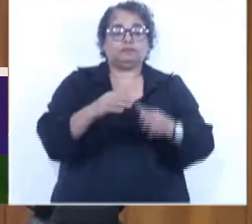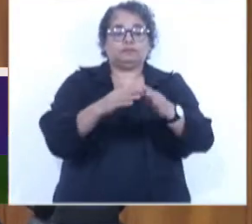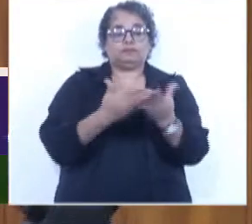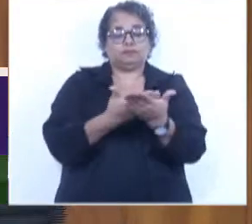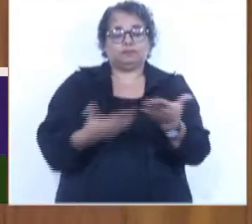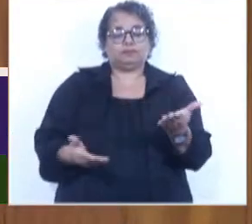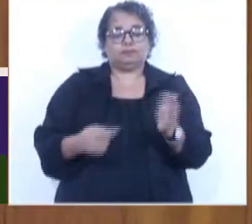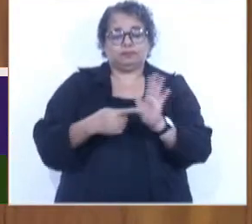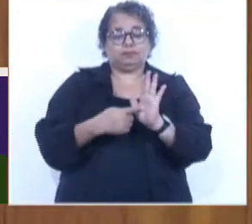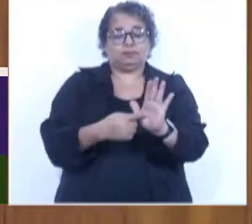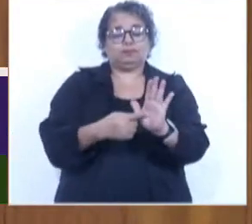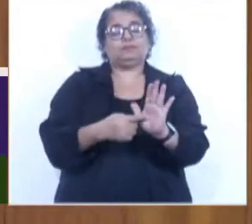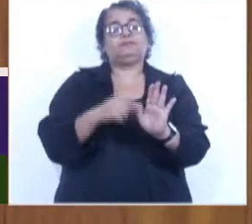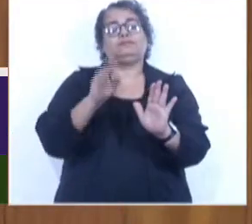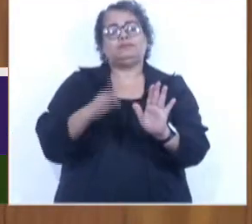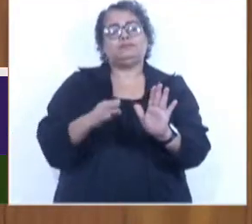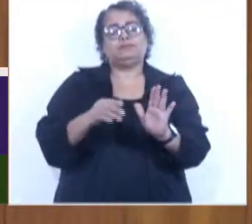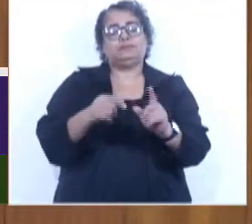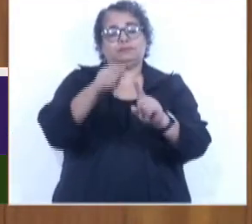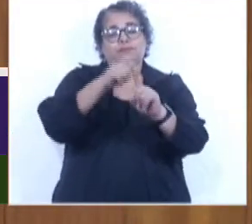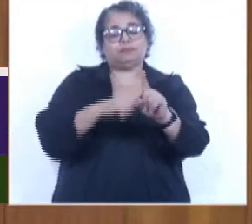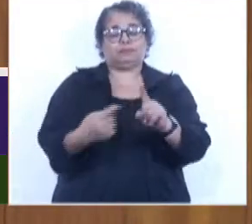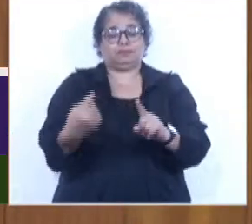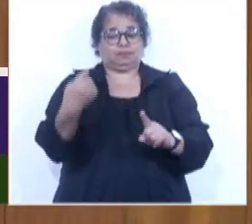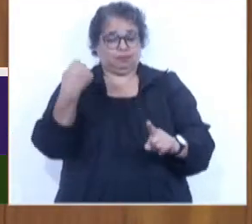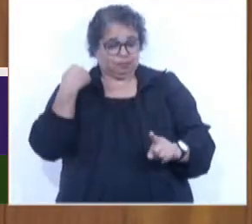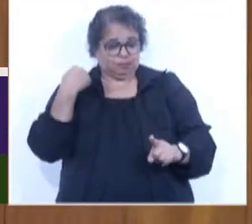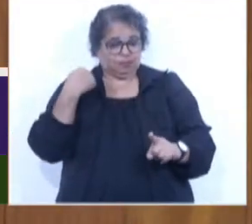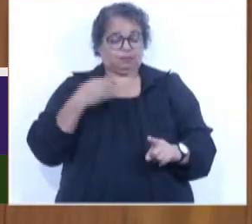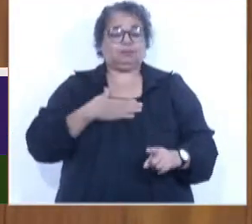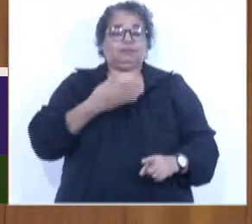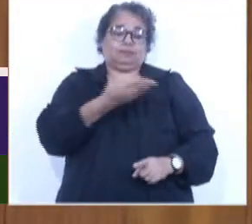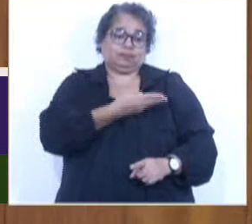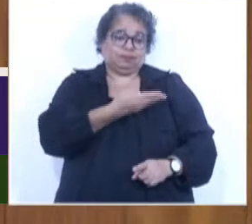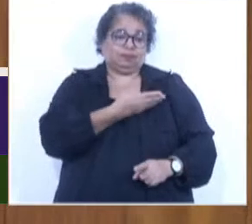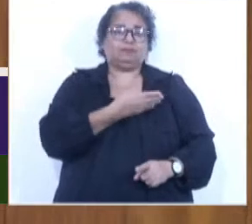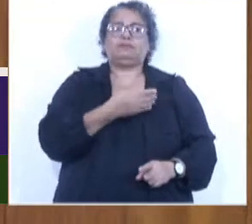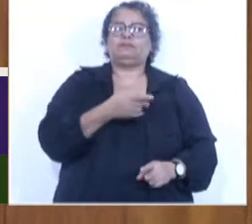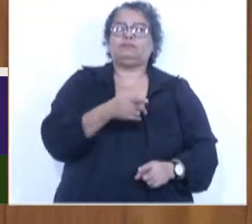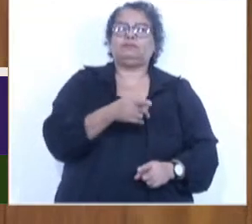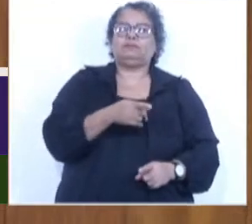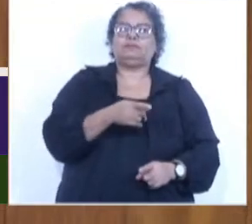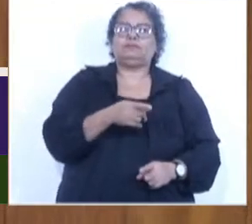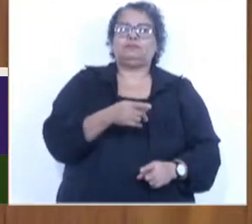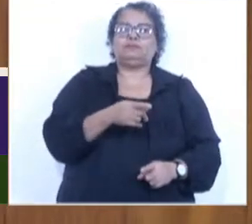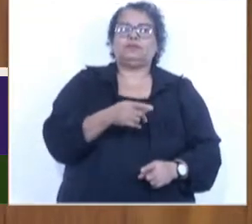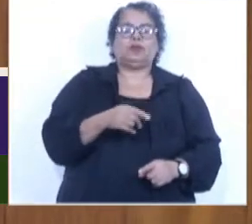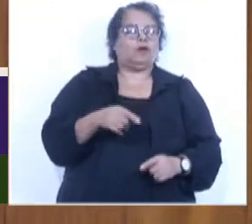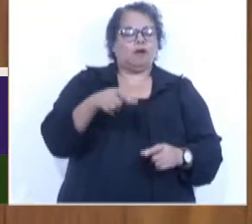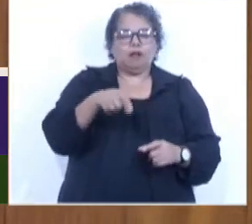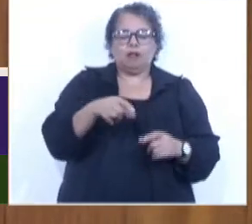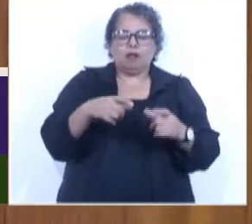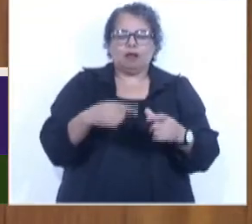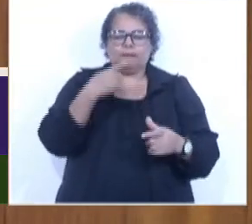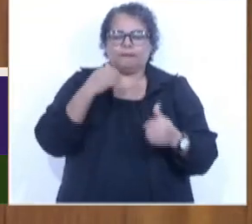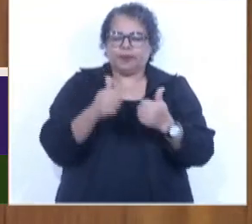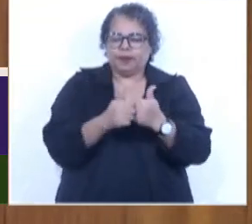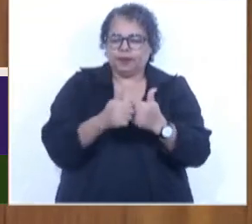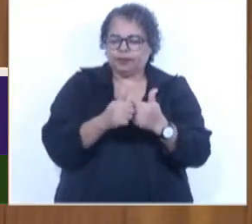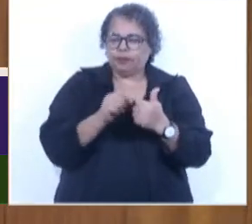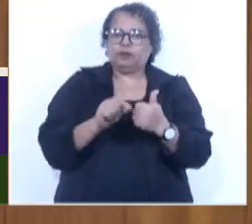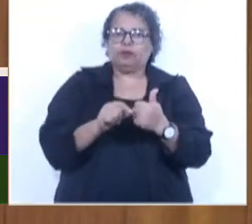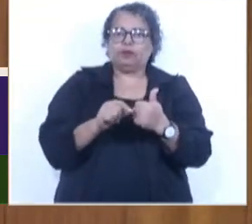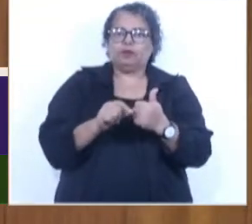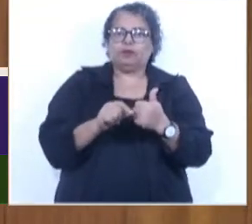eu apresentei mês passado lá para os meus amigos do don't Steak que fica ali próximo é